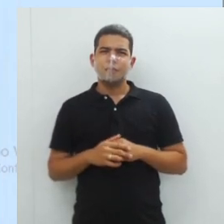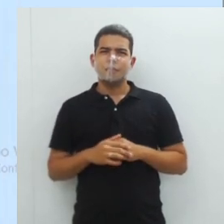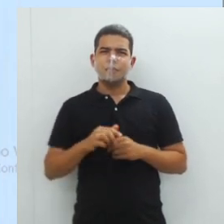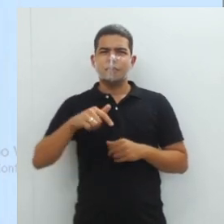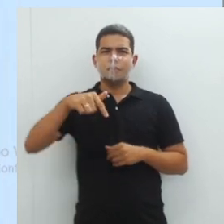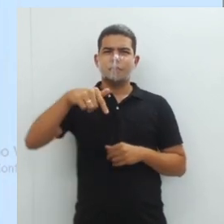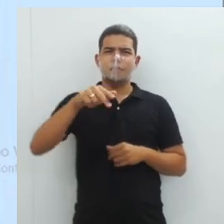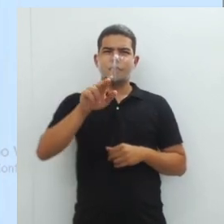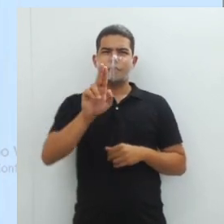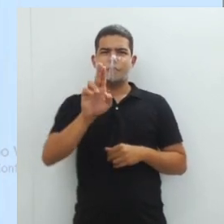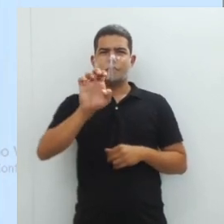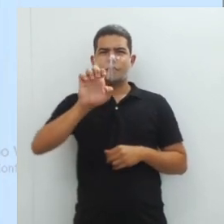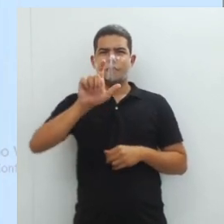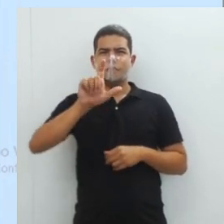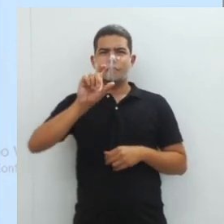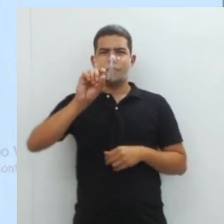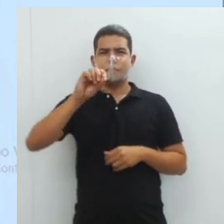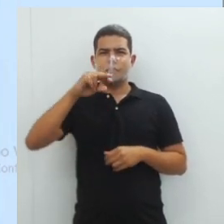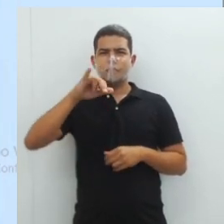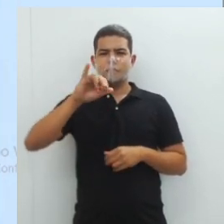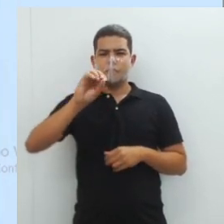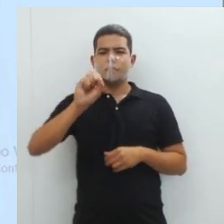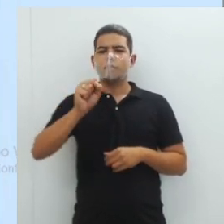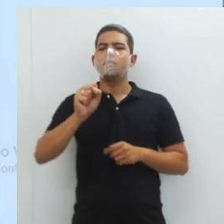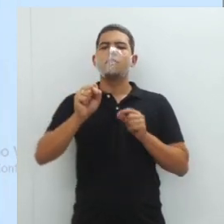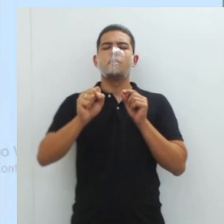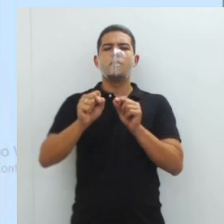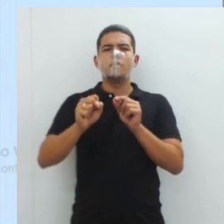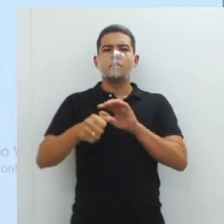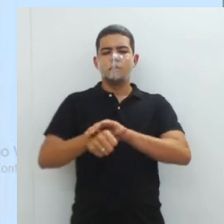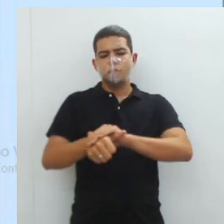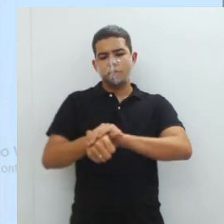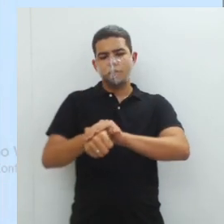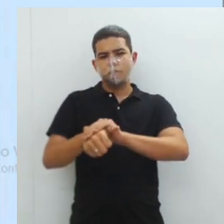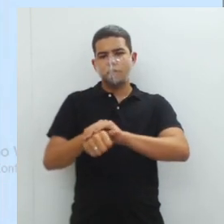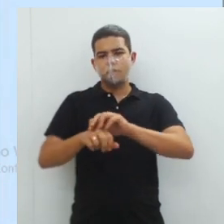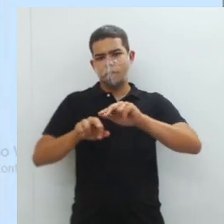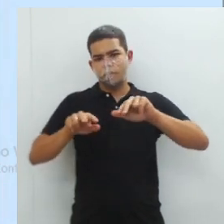quelônios são jabutis, cánidos, tartarugas.